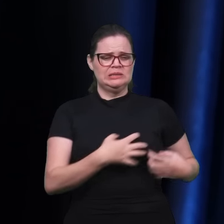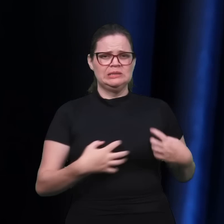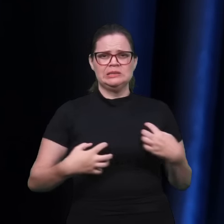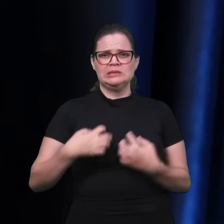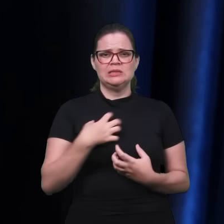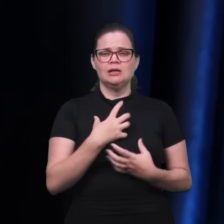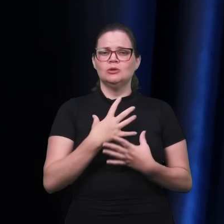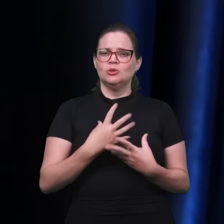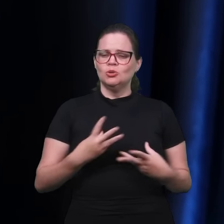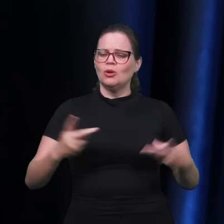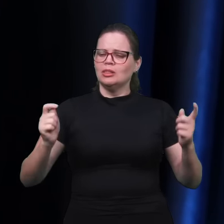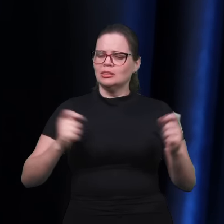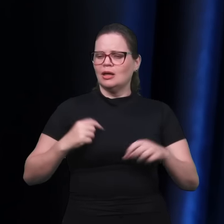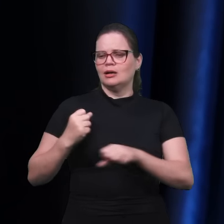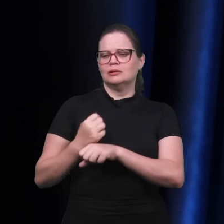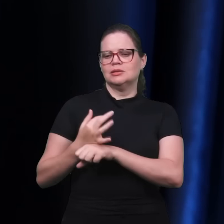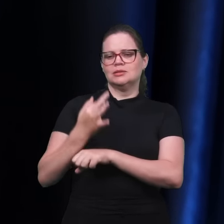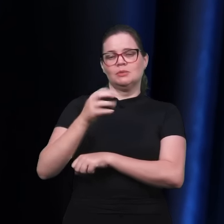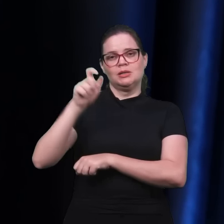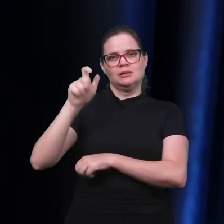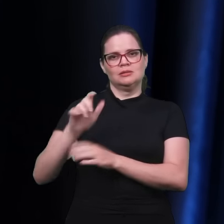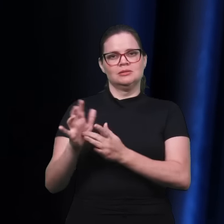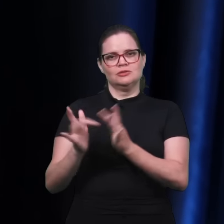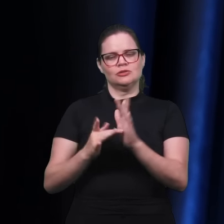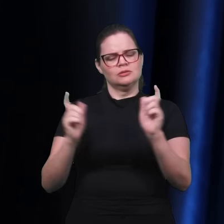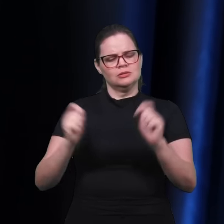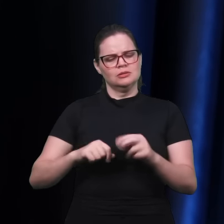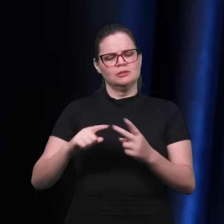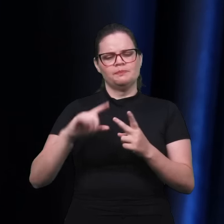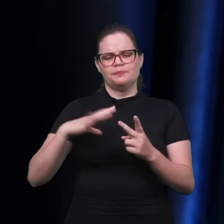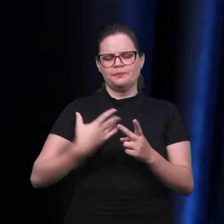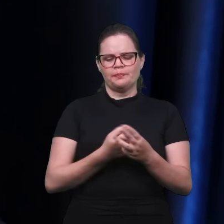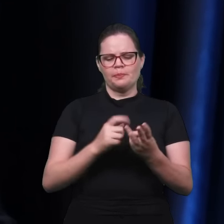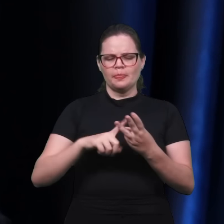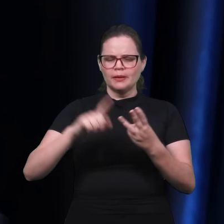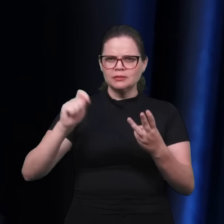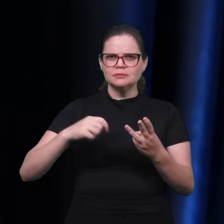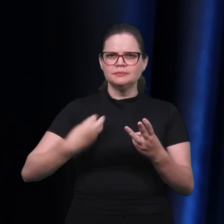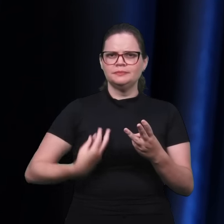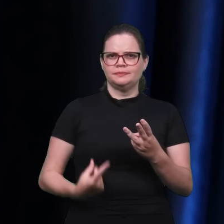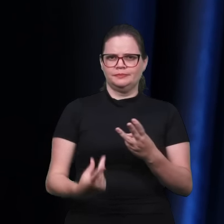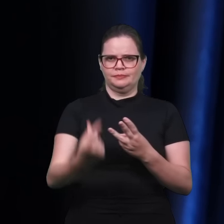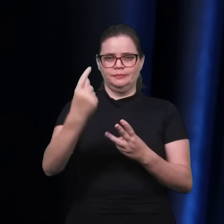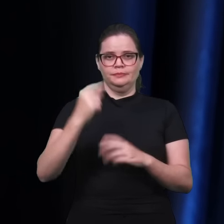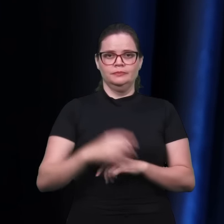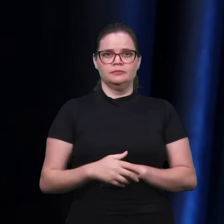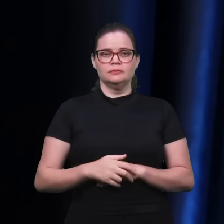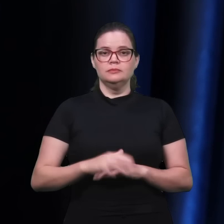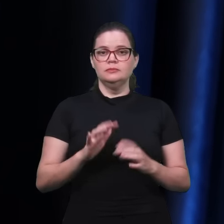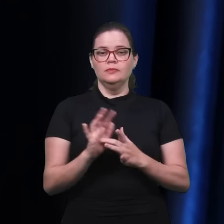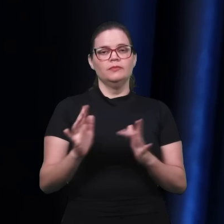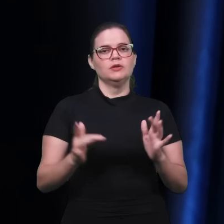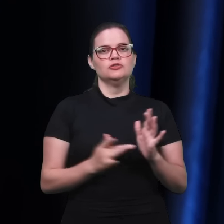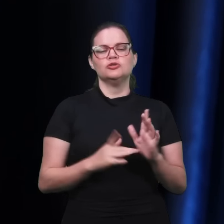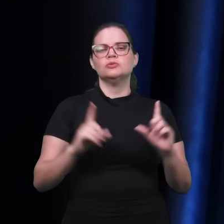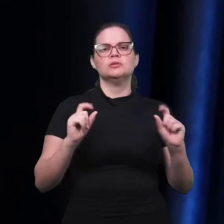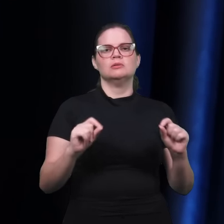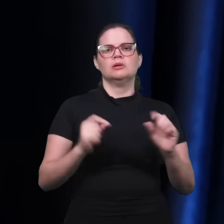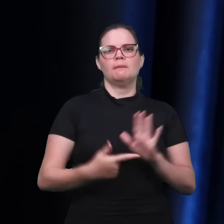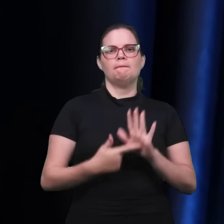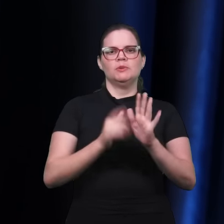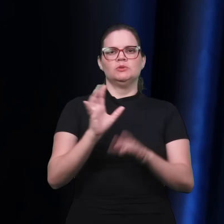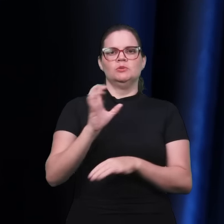há esperança em Jesus, a salvação, a vida eterna. Jesus é a expressão do amor